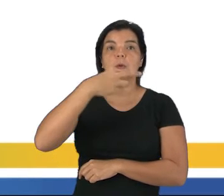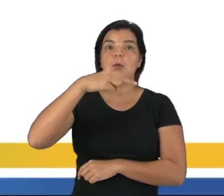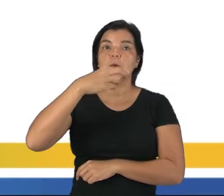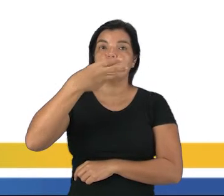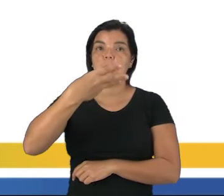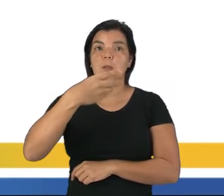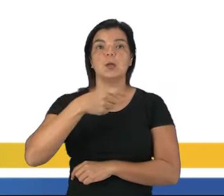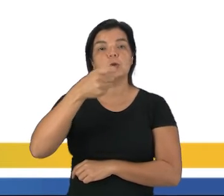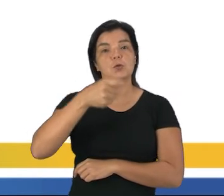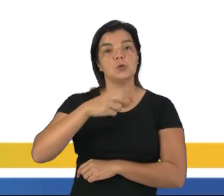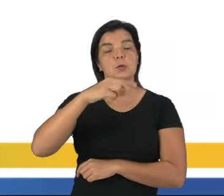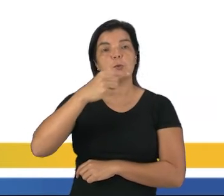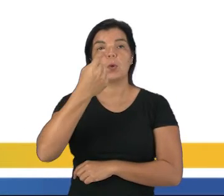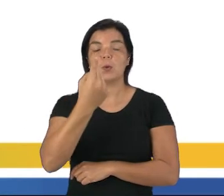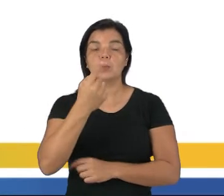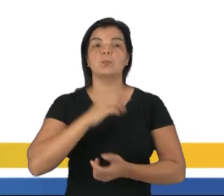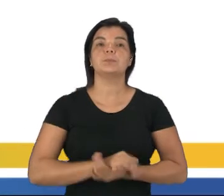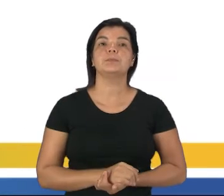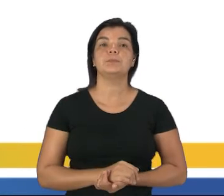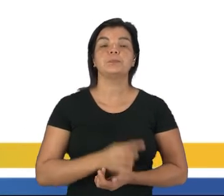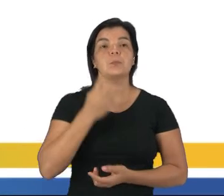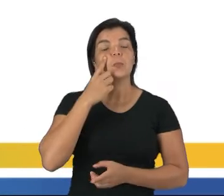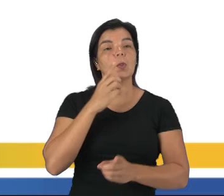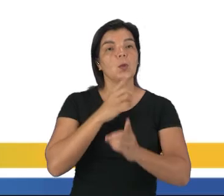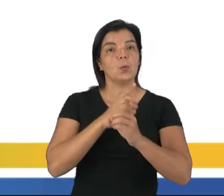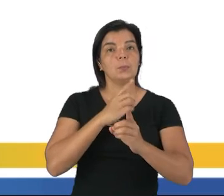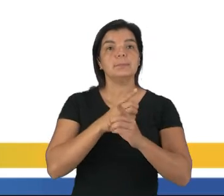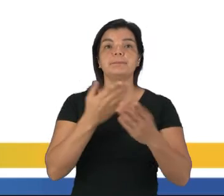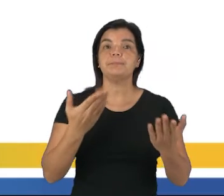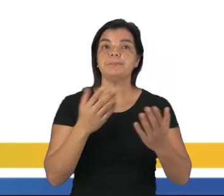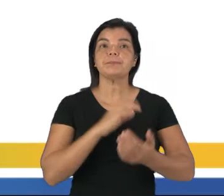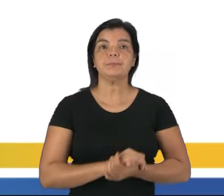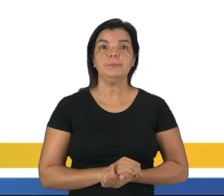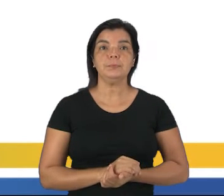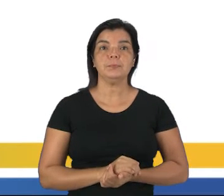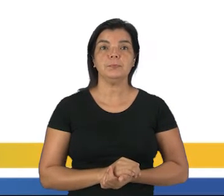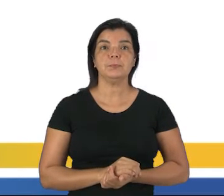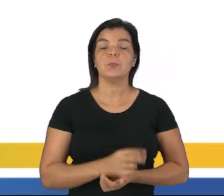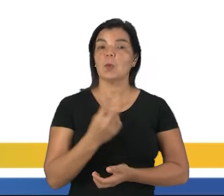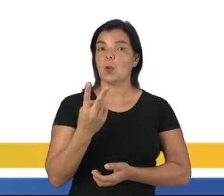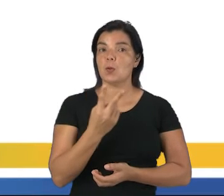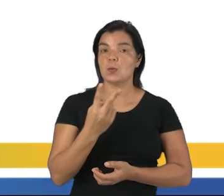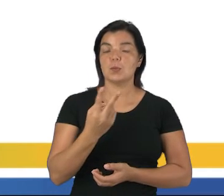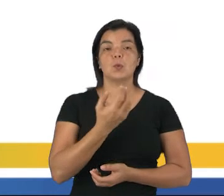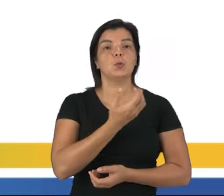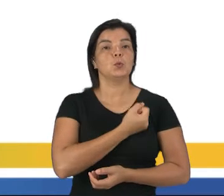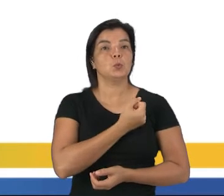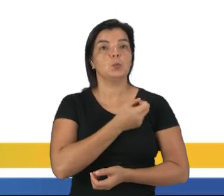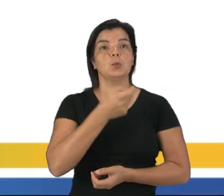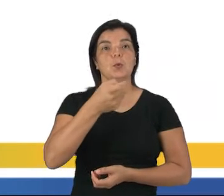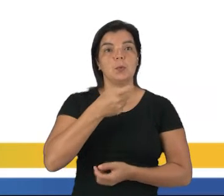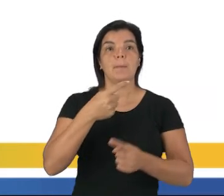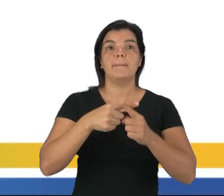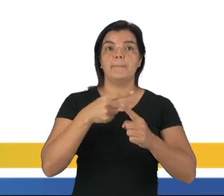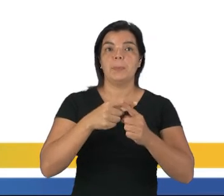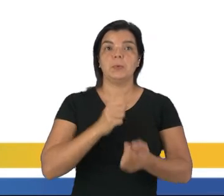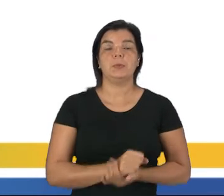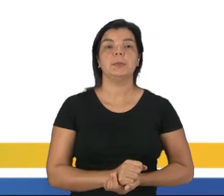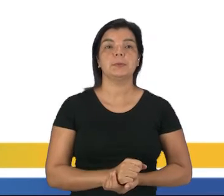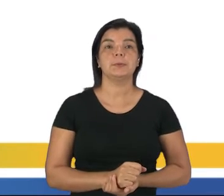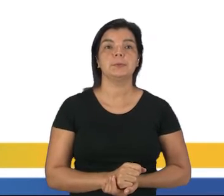3 e x igual a 1. Por que eu encontrei aqui nesse caso dois valores para x? Porque eu tenho